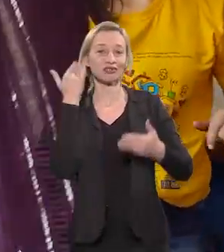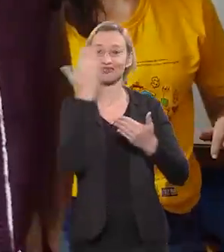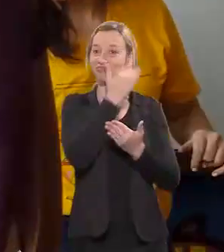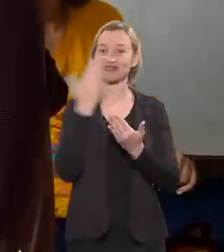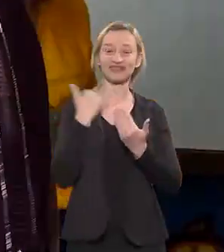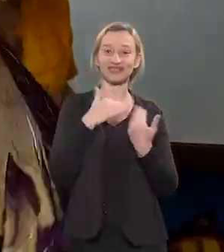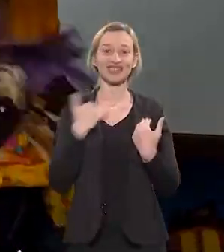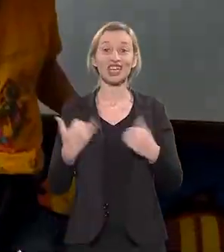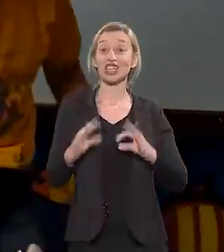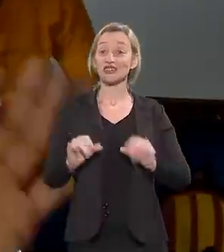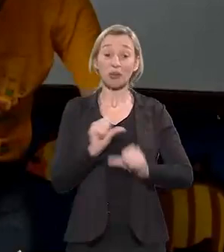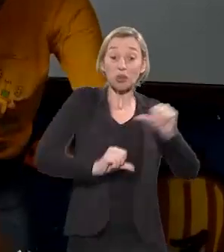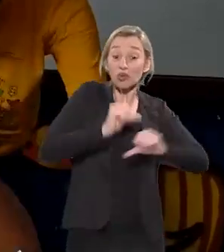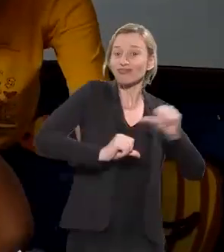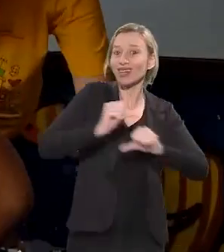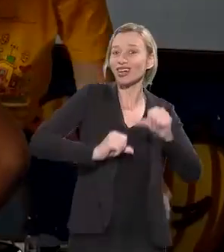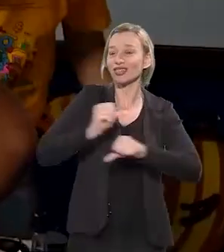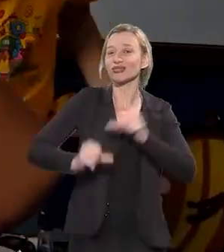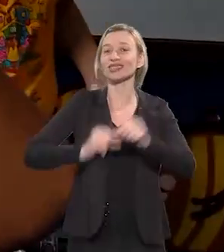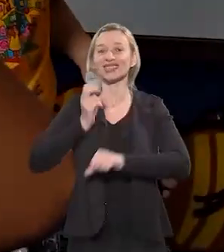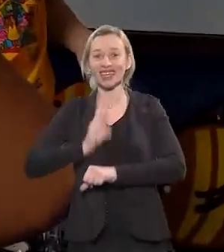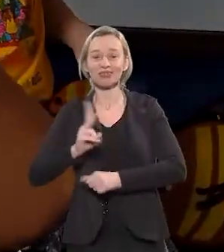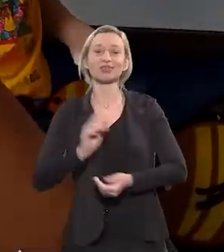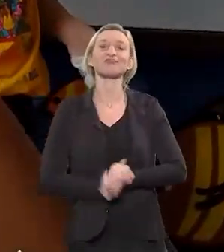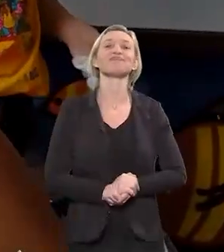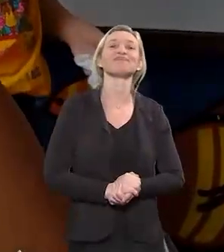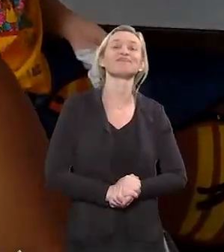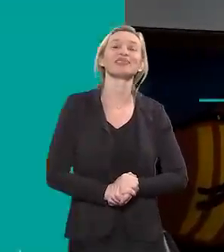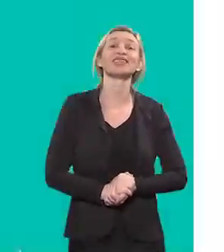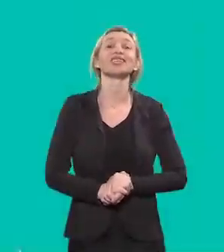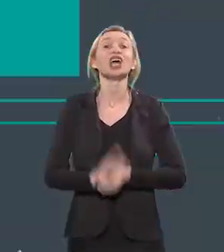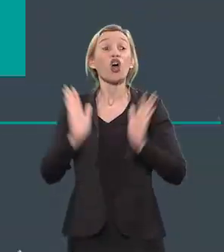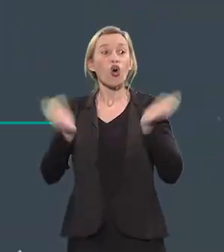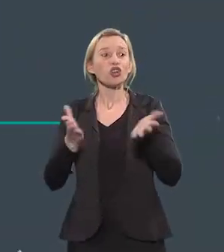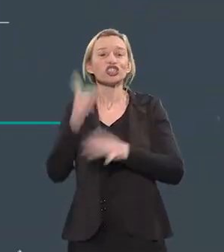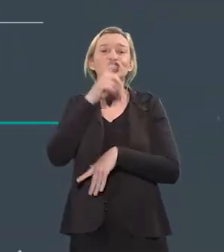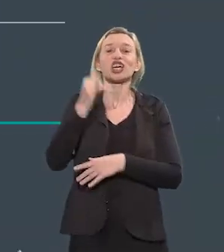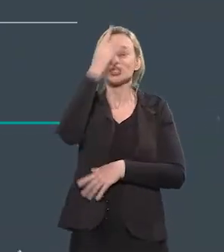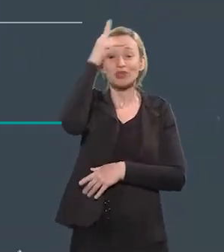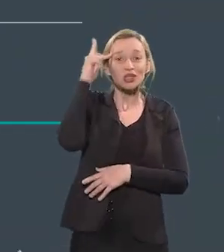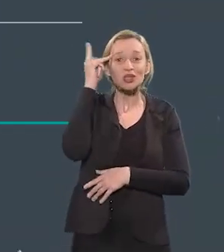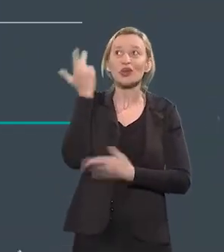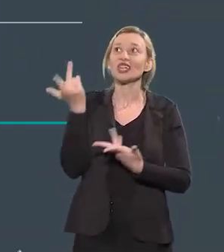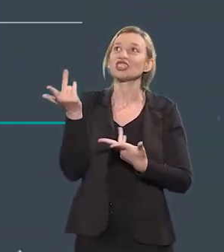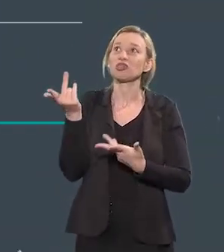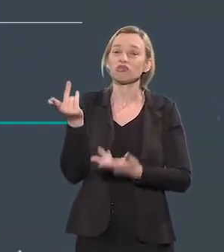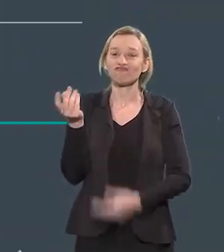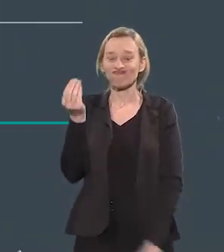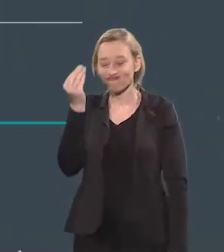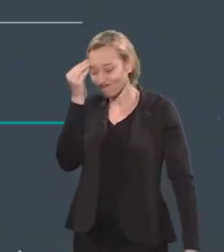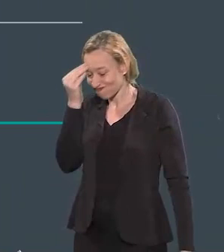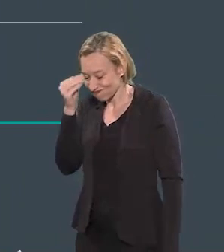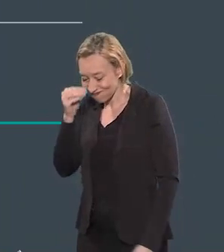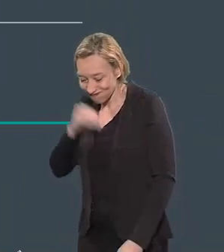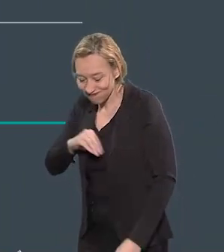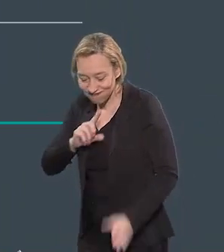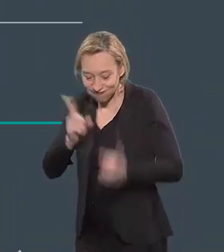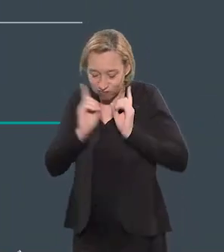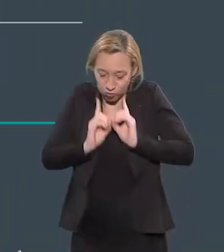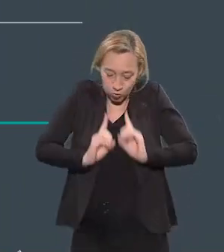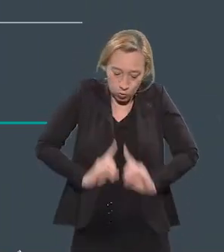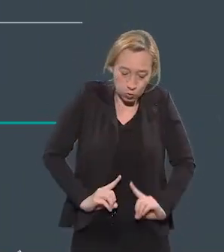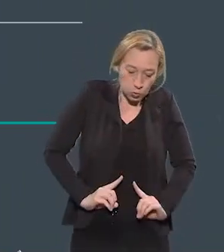o brinco vai crescendo. Daqui a pouco já estão trançadas, estão com turbante. Exatamente. Hoje em dia as pessoas estão muito para baixo,